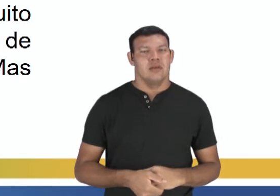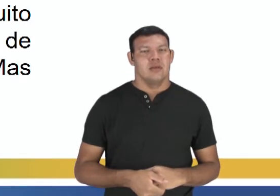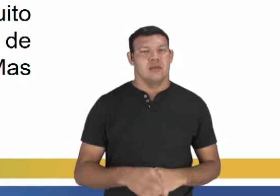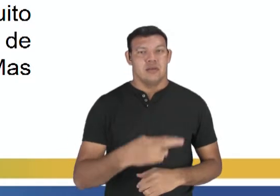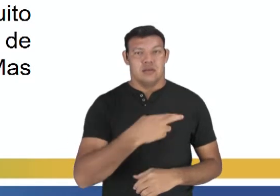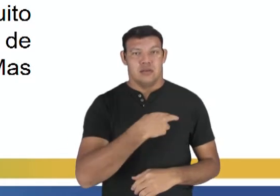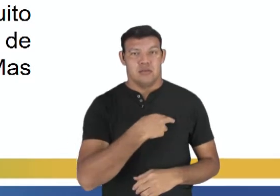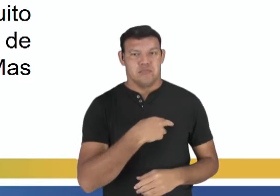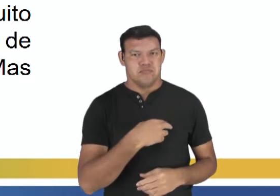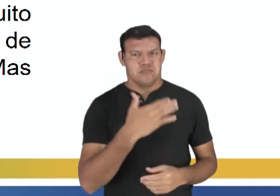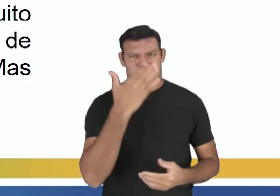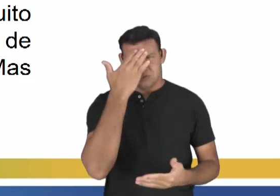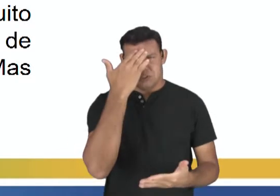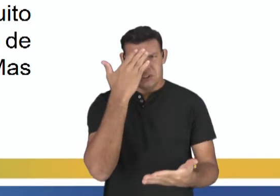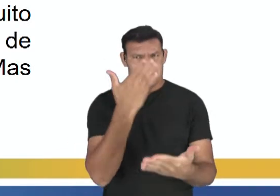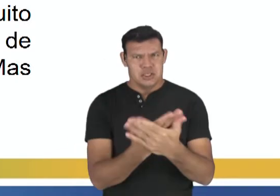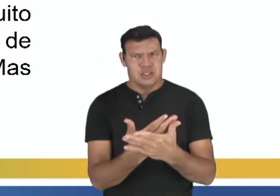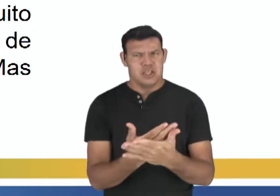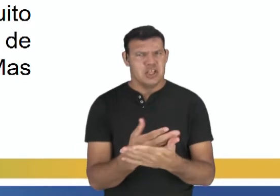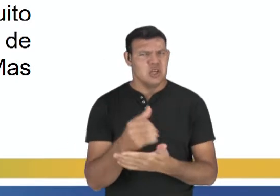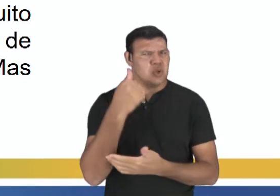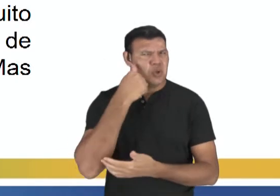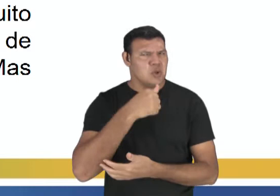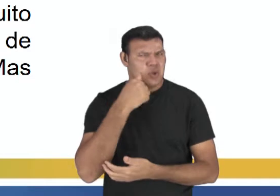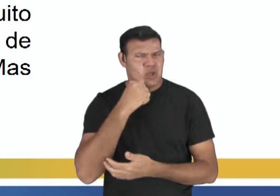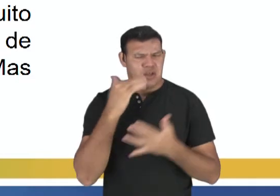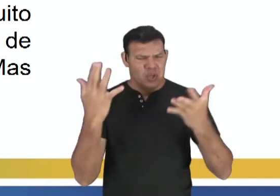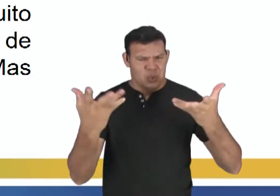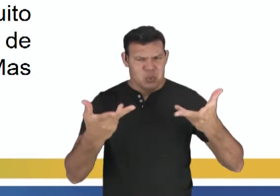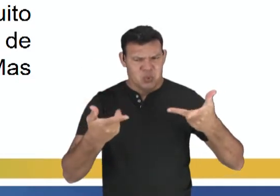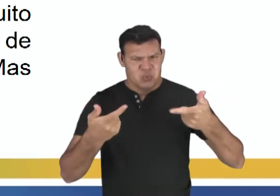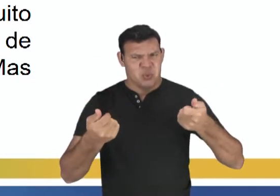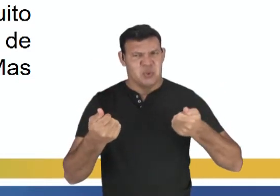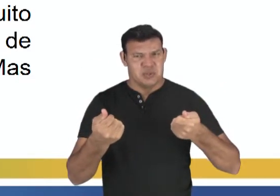infundada de que mulheres têm menos habilidades